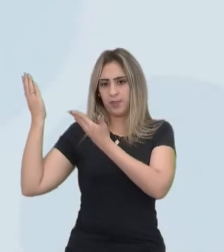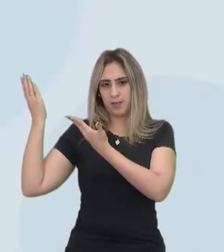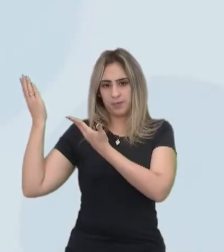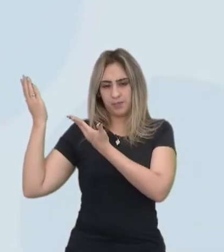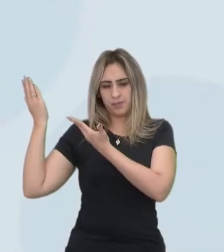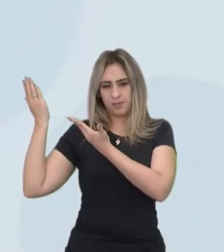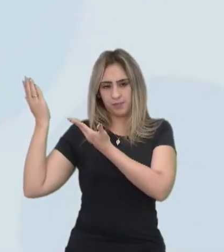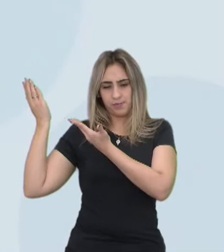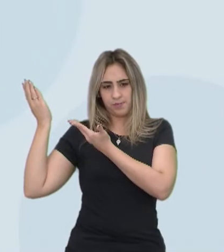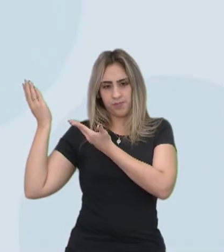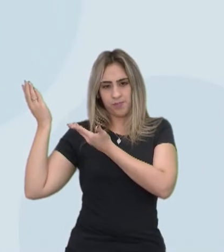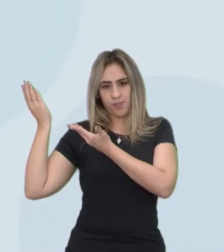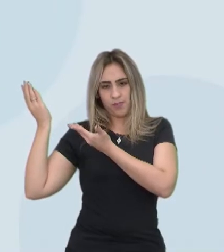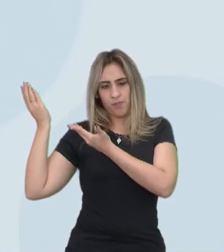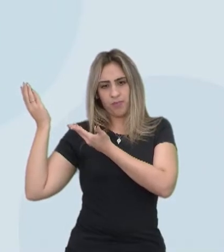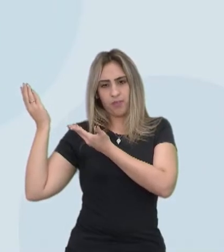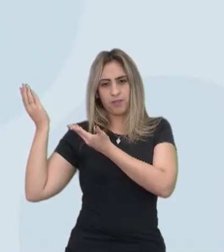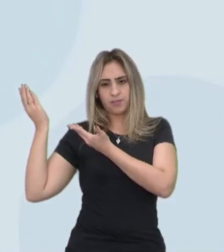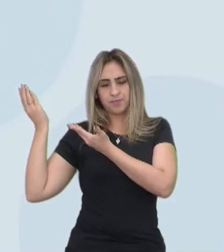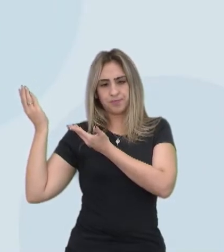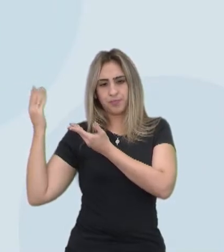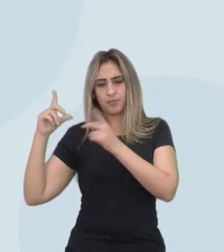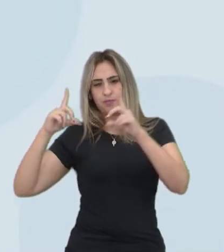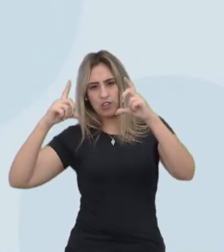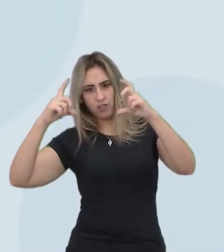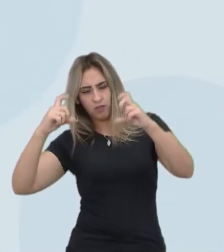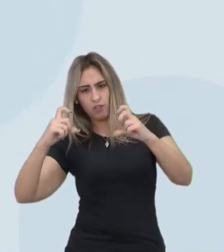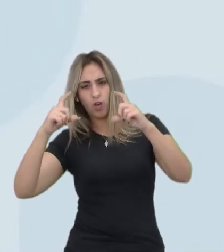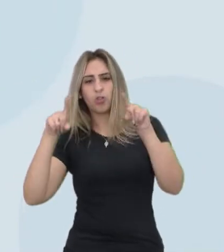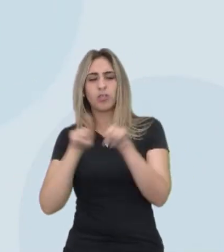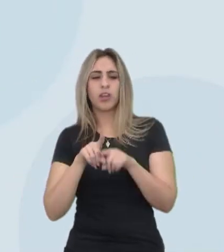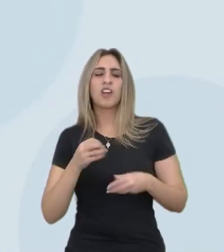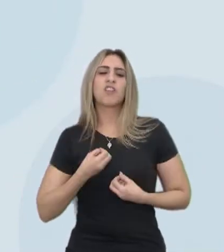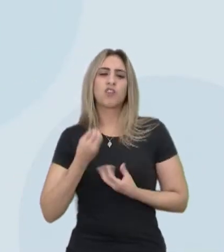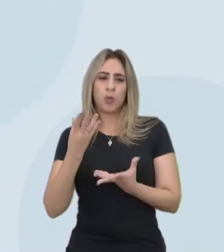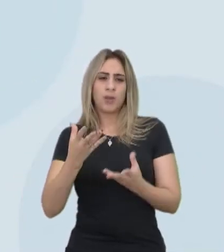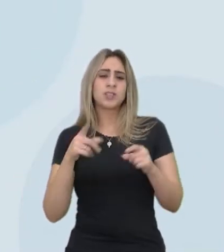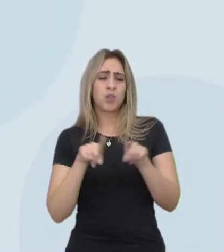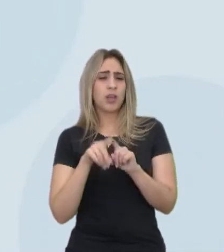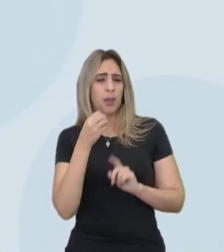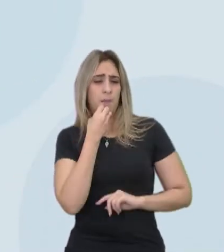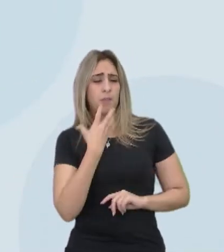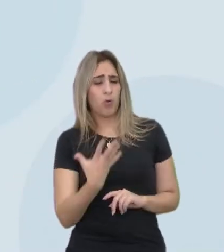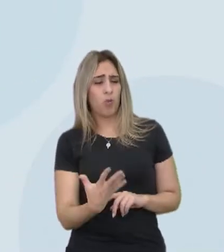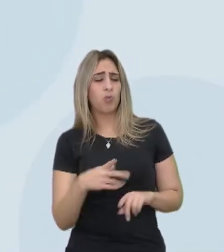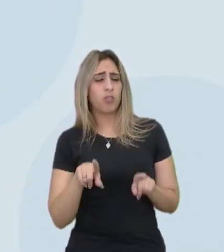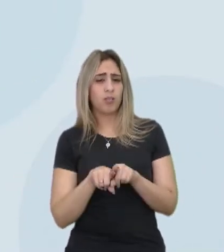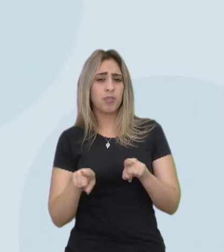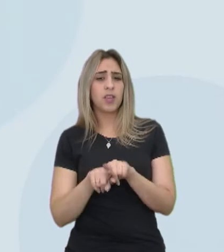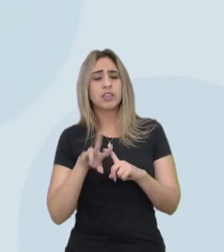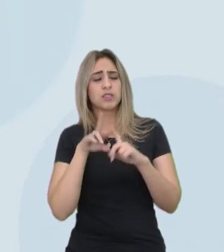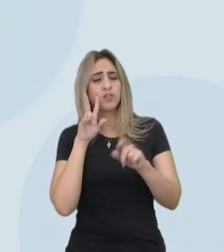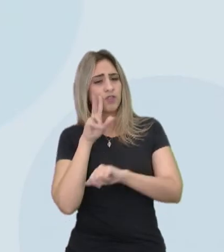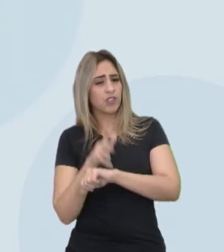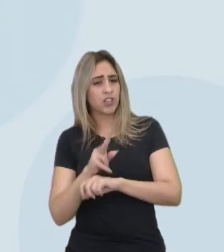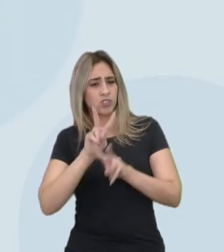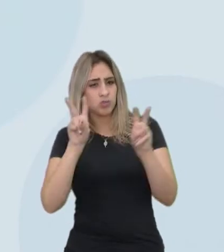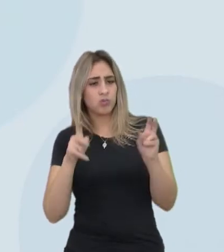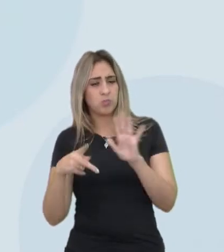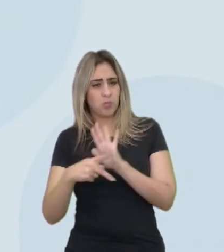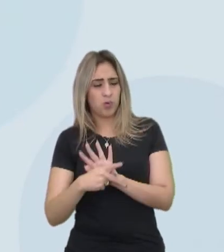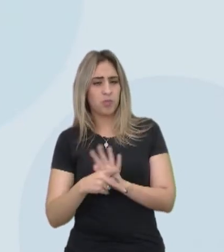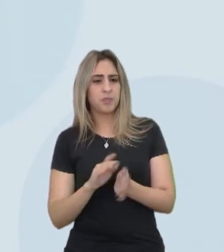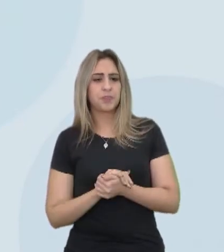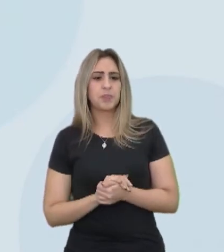vocês, inclusive, nesse momento aí, printar, né, ter a informação dos vídeos em si, e para